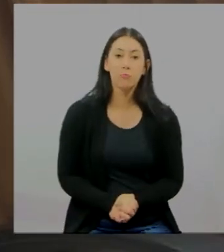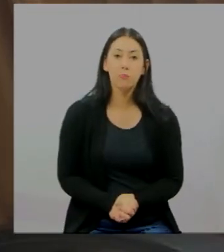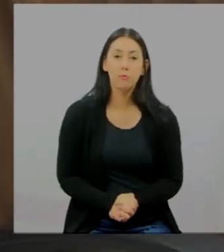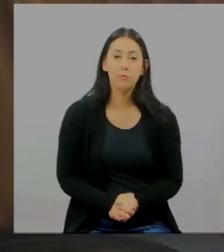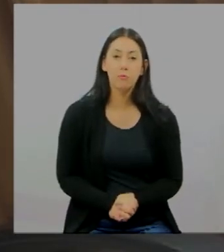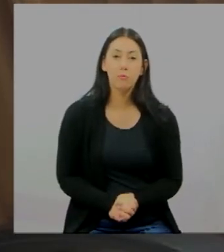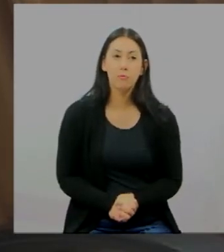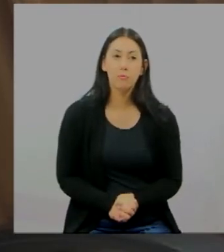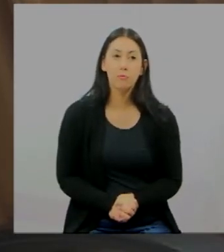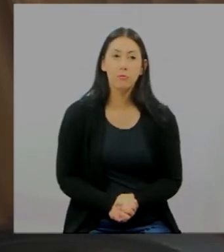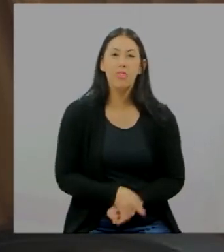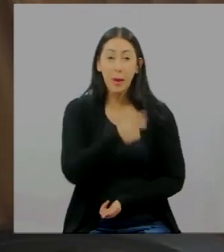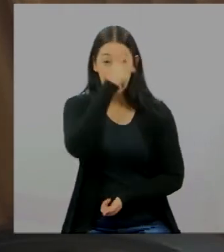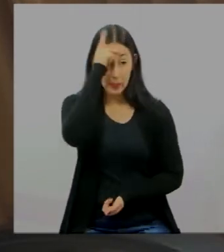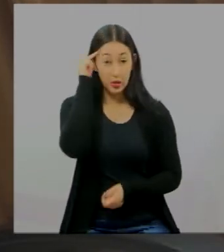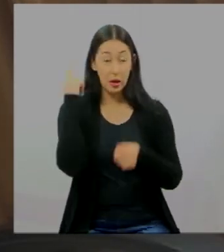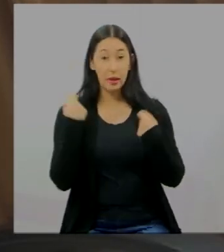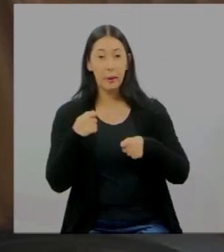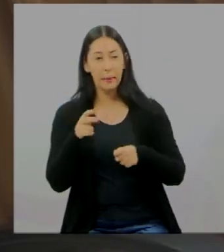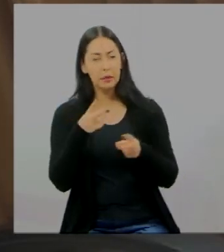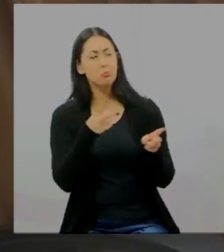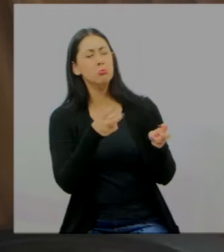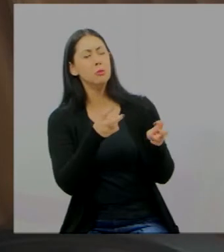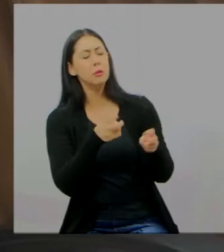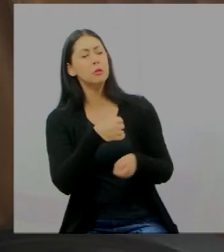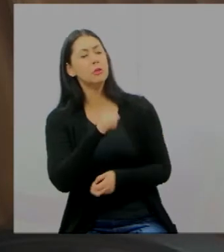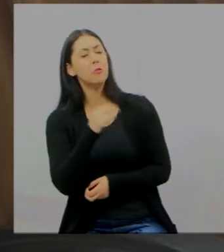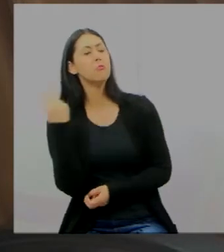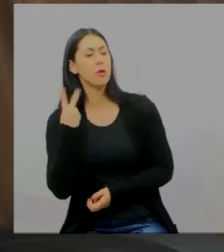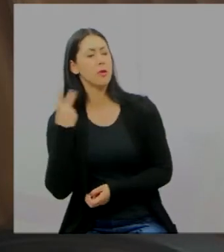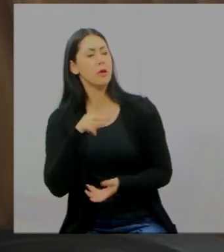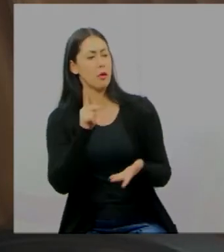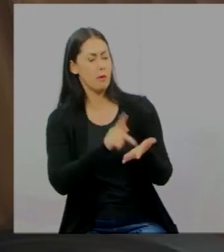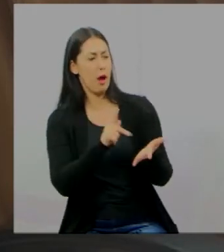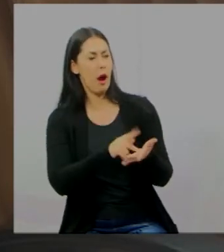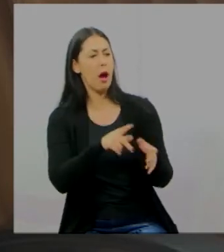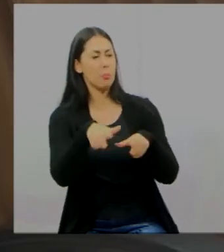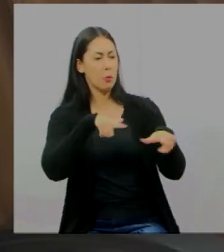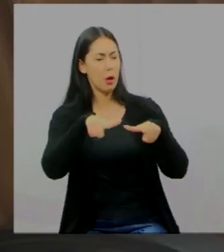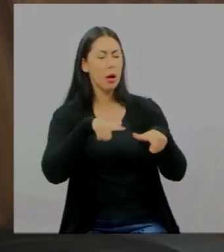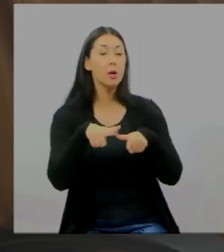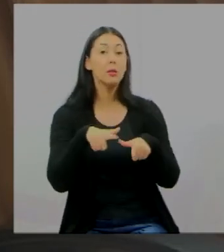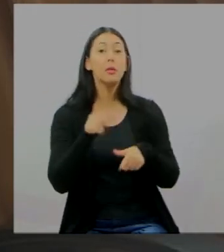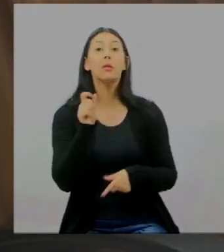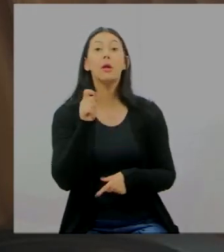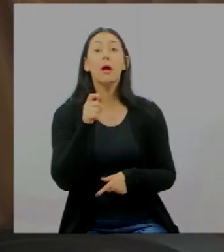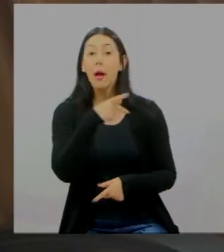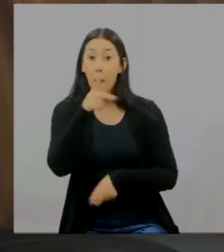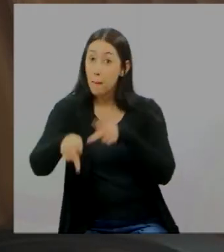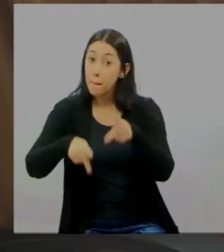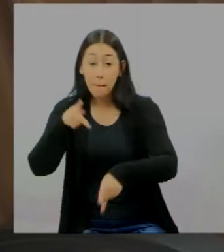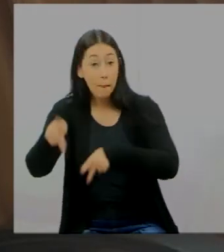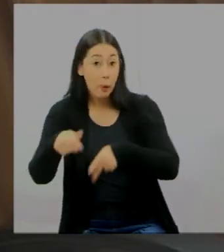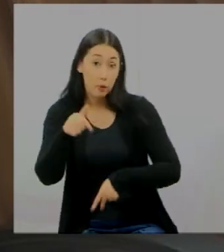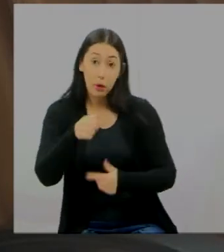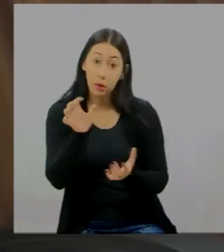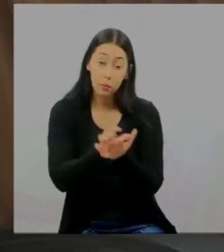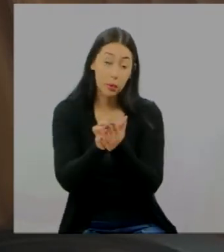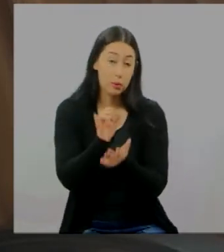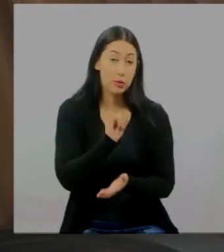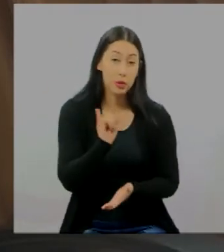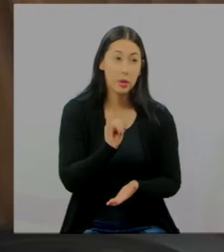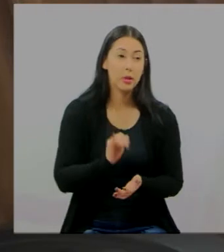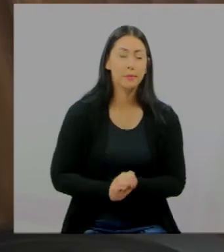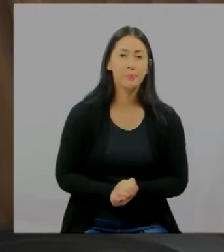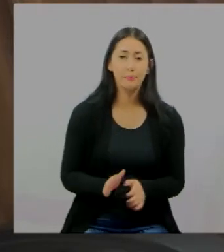que... Quem tem que ver se o vereador está fazendo a sua fiscalização é o eleitor, é a sociedade jacariense.